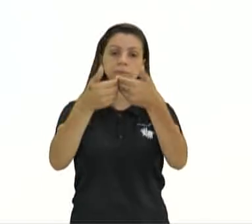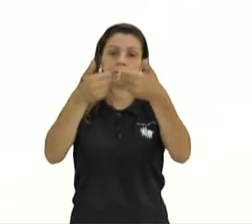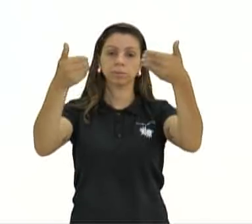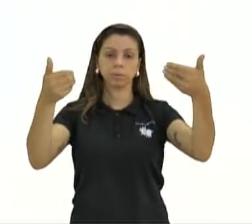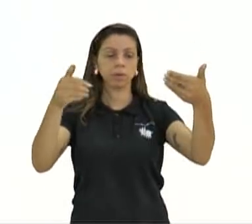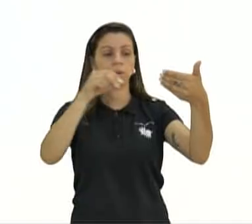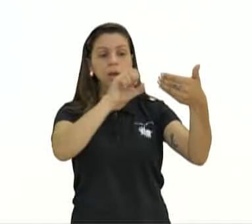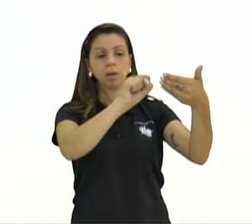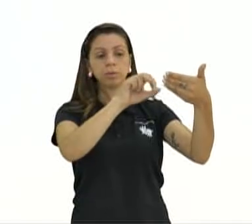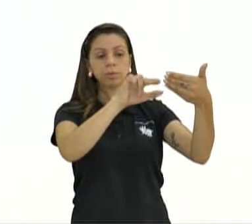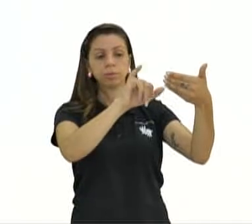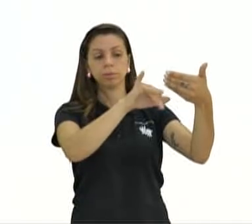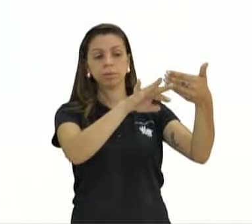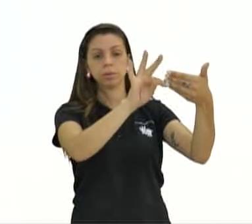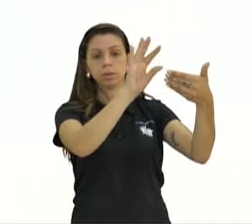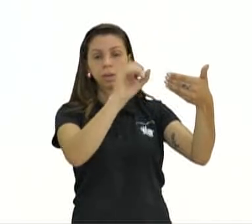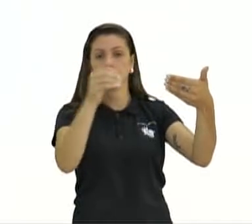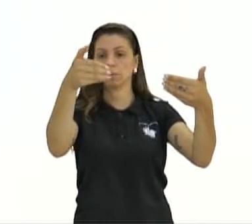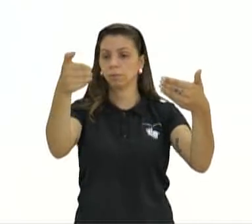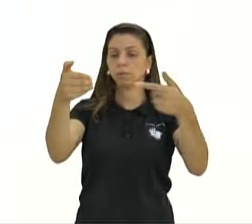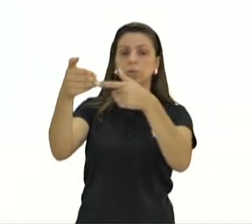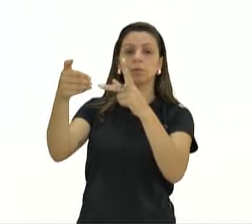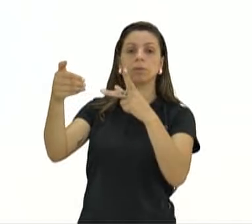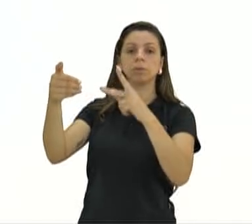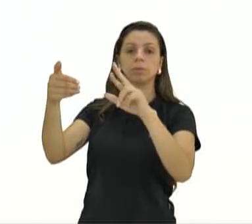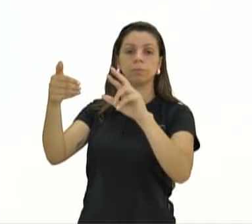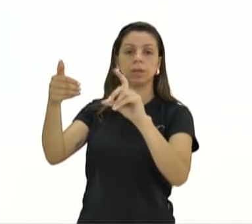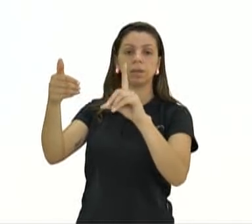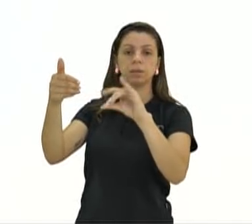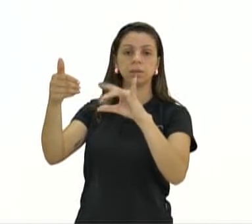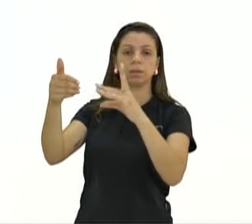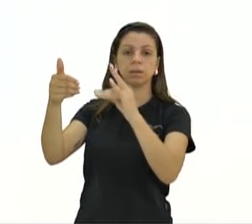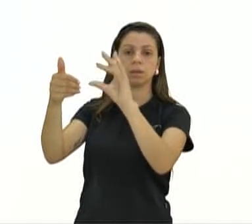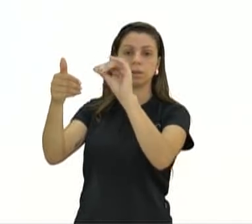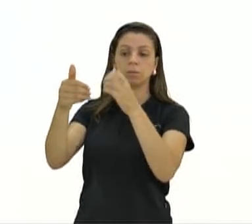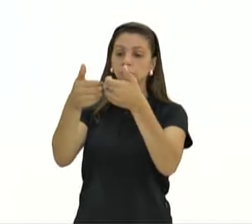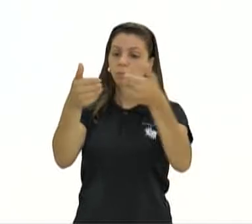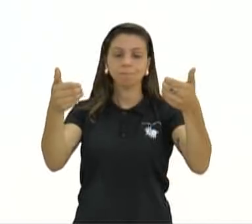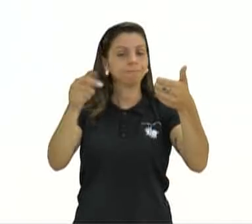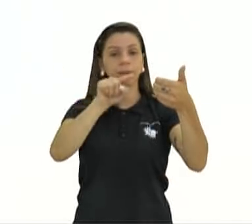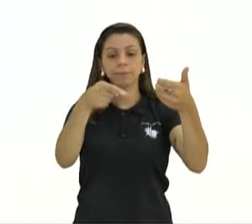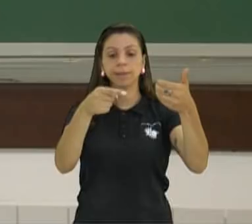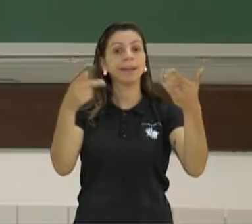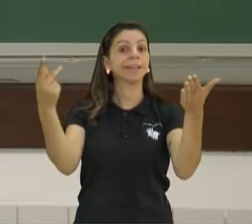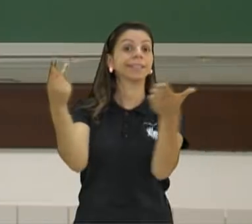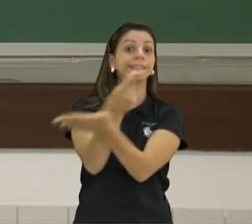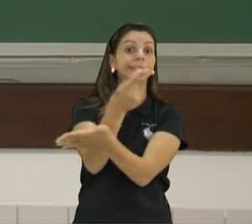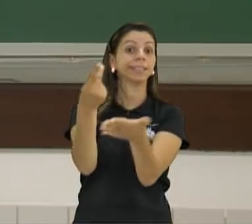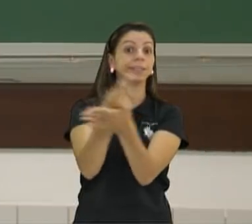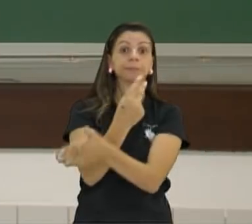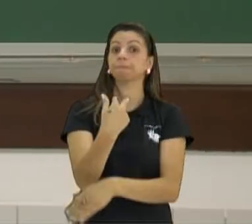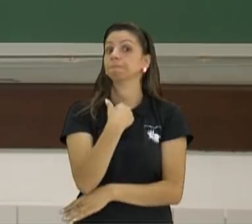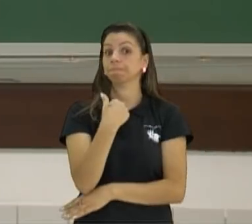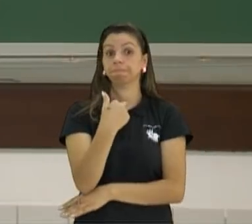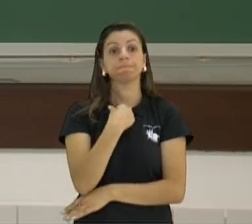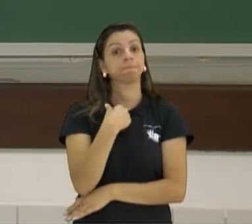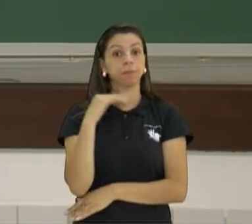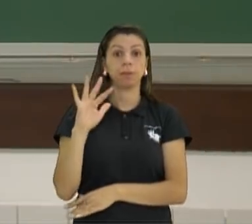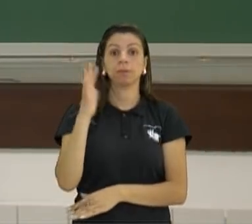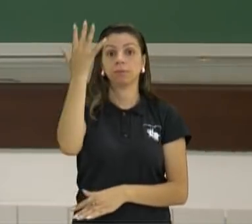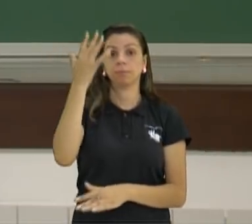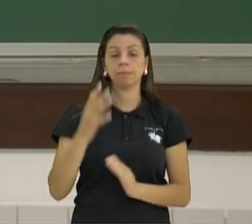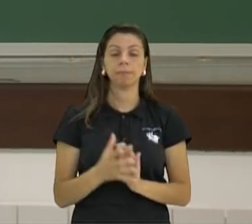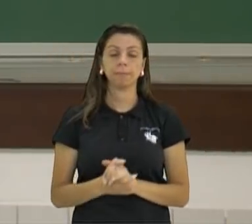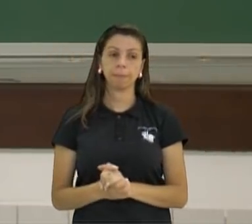sujeito do predicado é errado, não pode ser feito. Vamos ver se, como é que é isso, professora? Olha